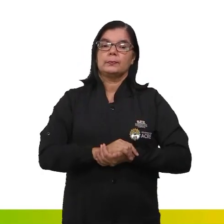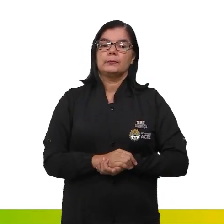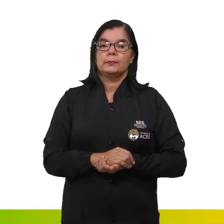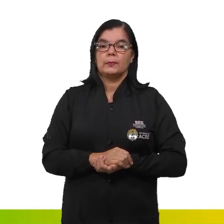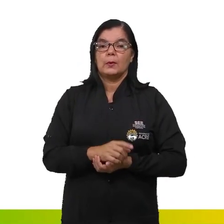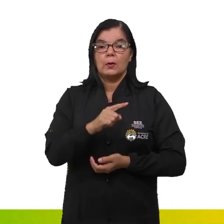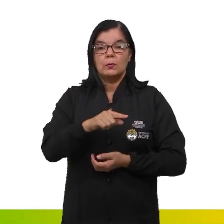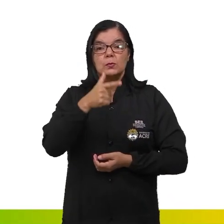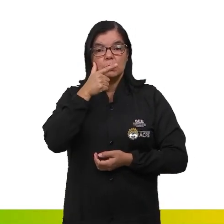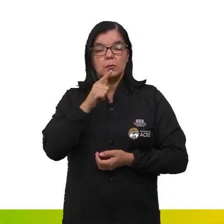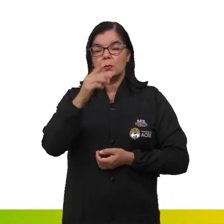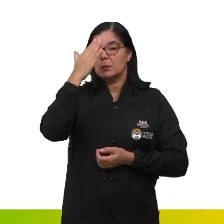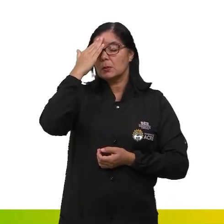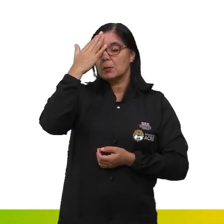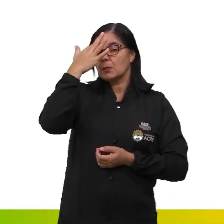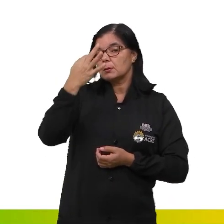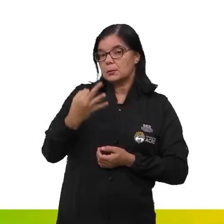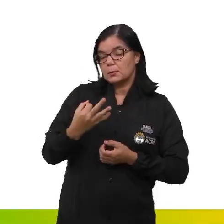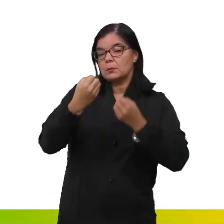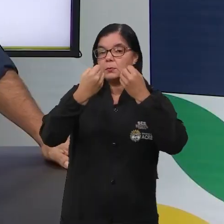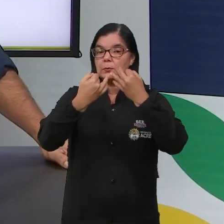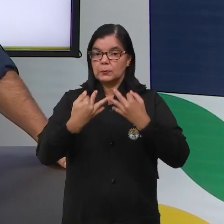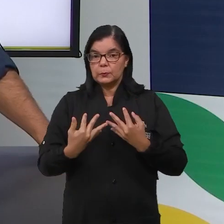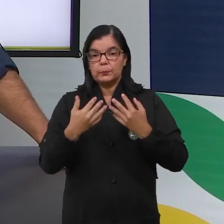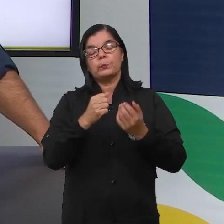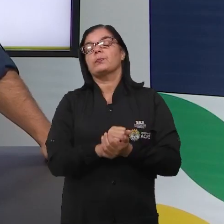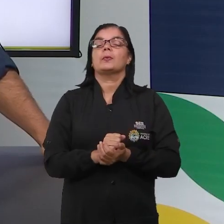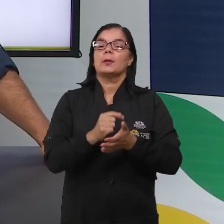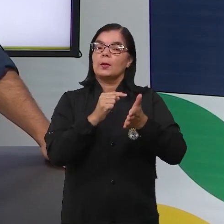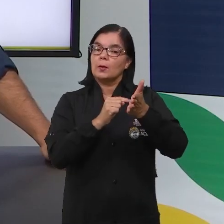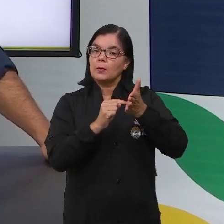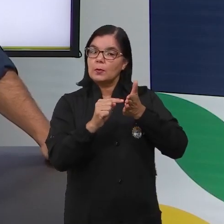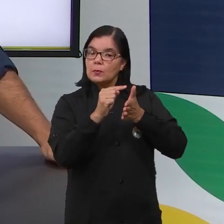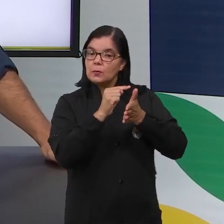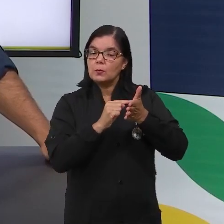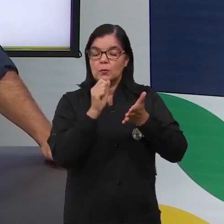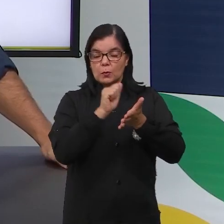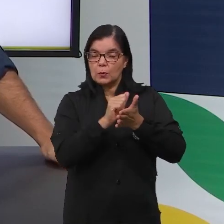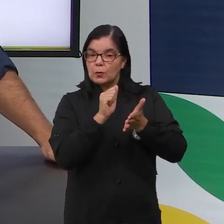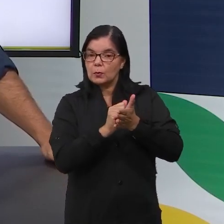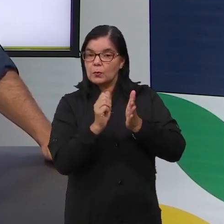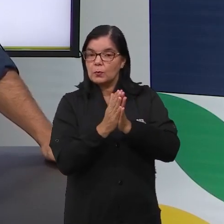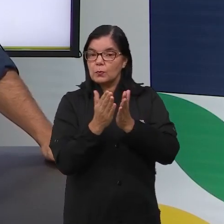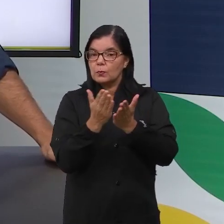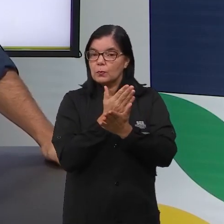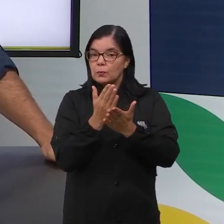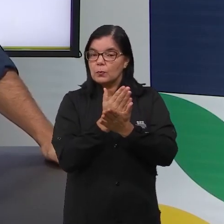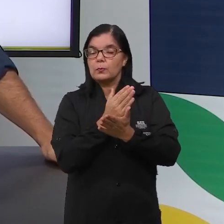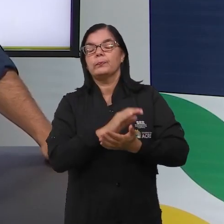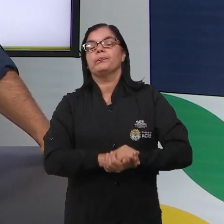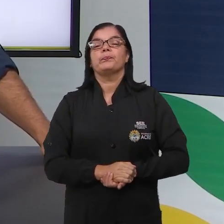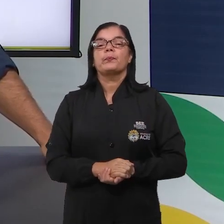porque aí vocês conseguem entender exatamente o que eu quero dizer. Grifem aí, qualquer coisa vocês anotam no caderno de vocês. O que eu estou direcionando?